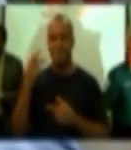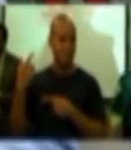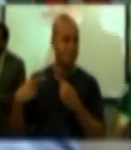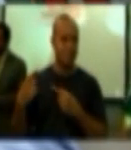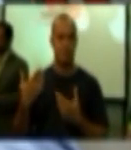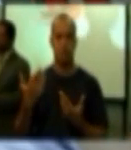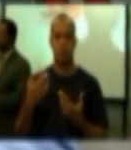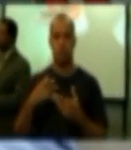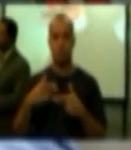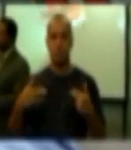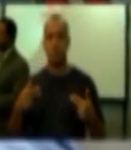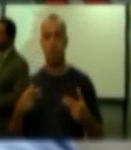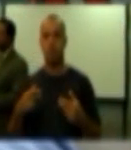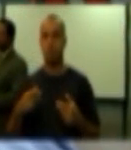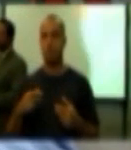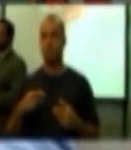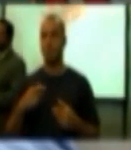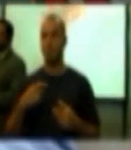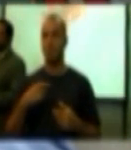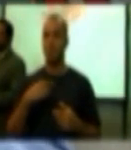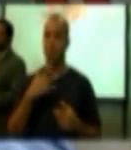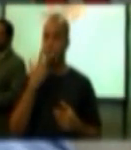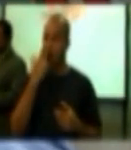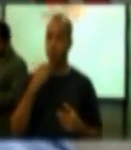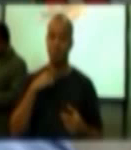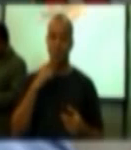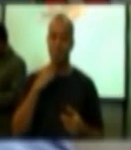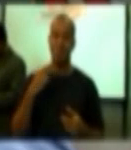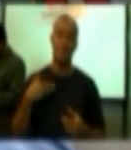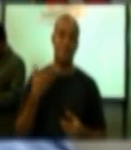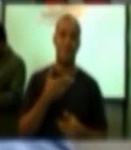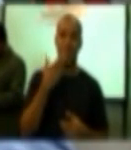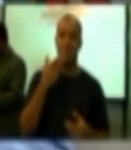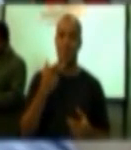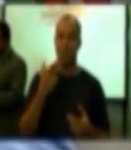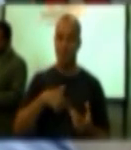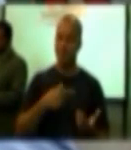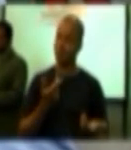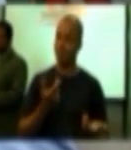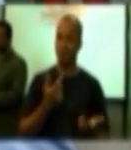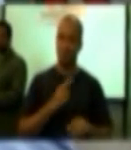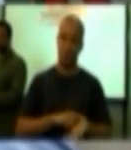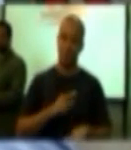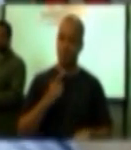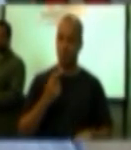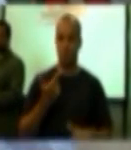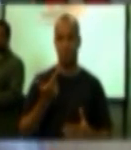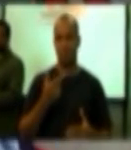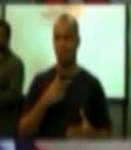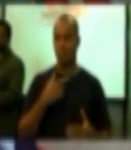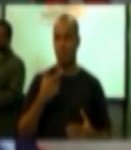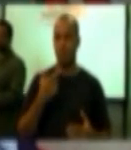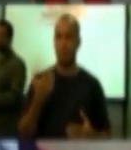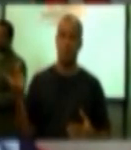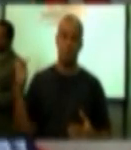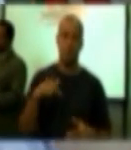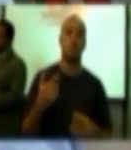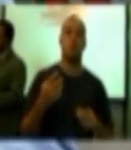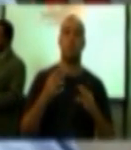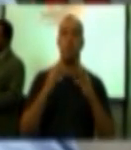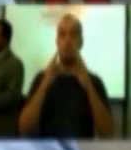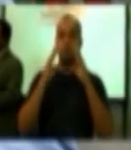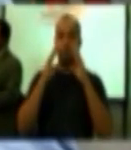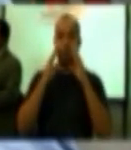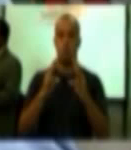que eu acho que não convém ou não é não é um lugar adequado aqui aqui a gente está muito mais para escutar vocês